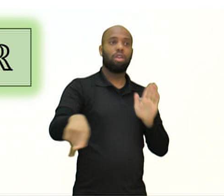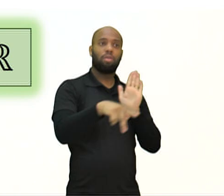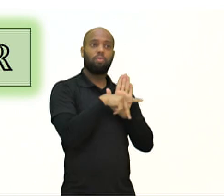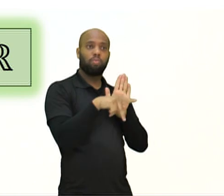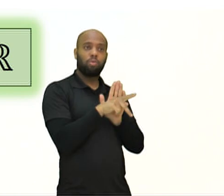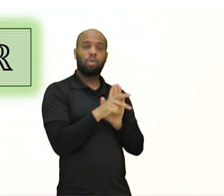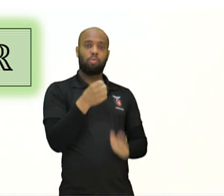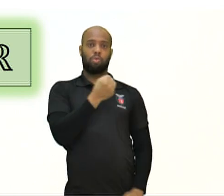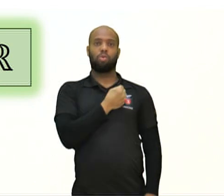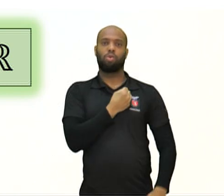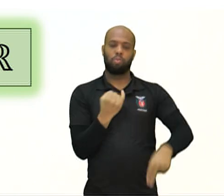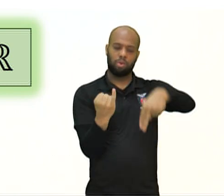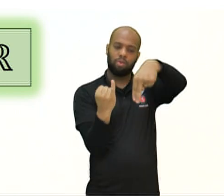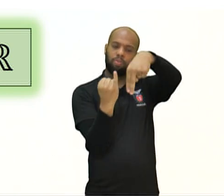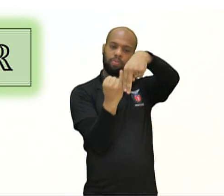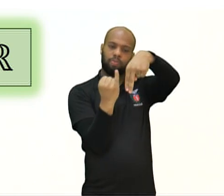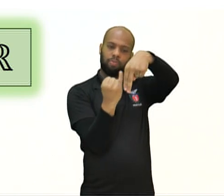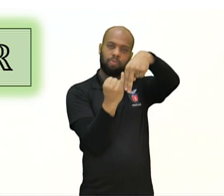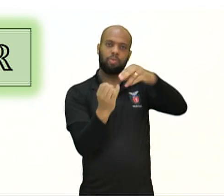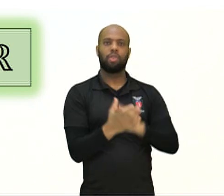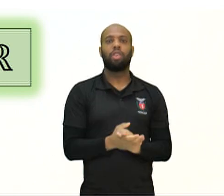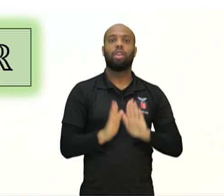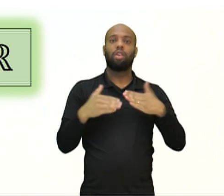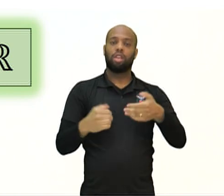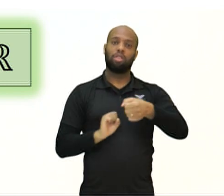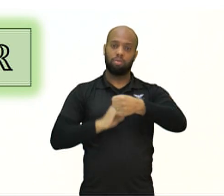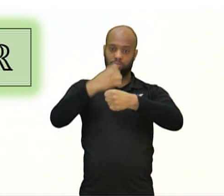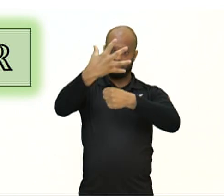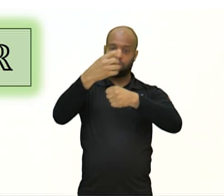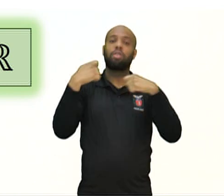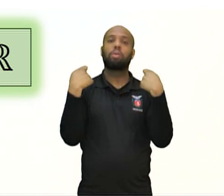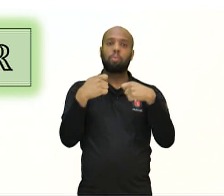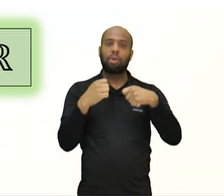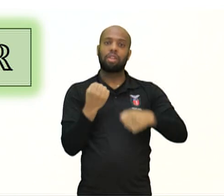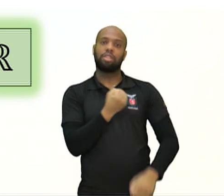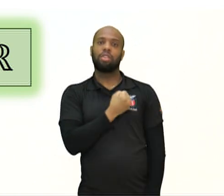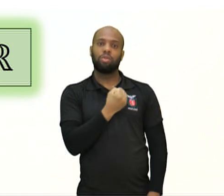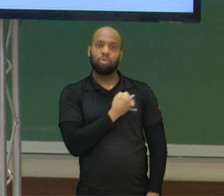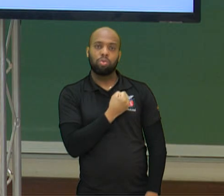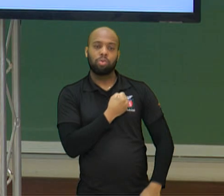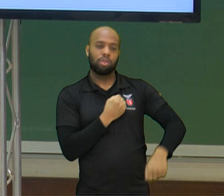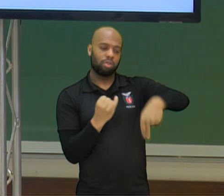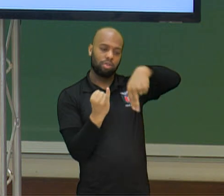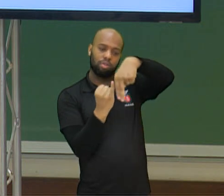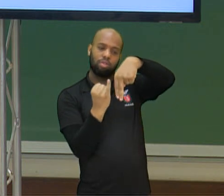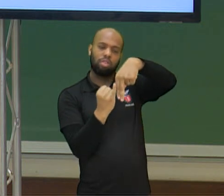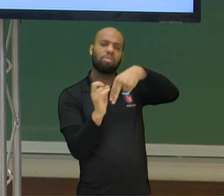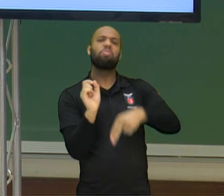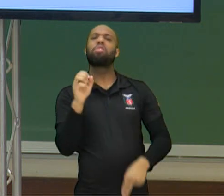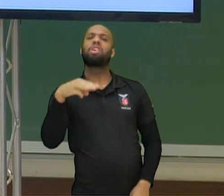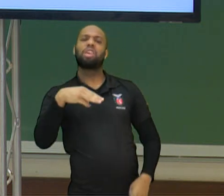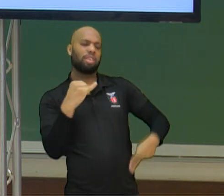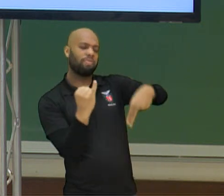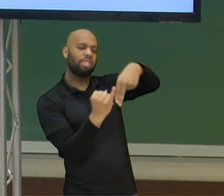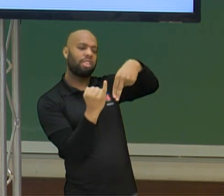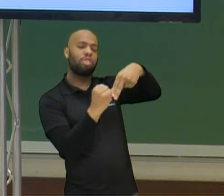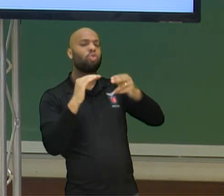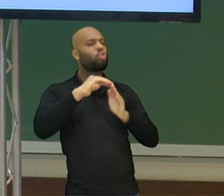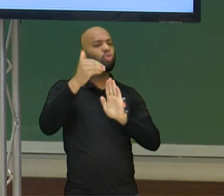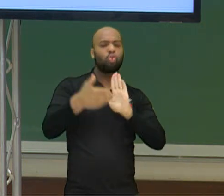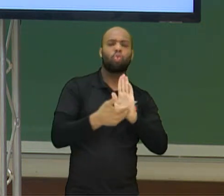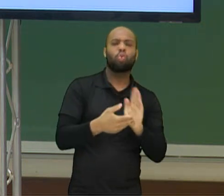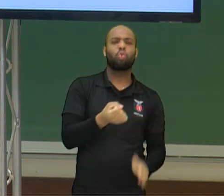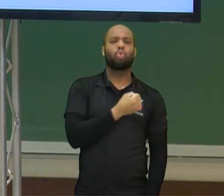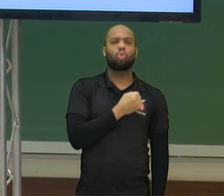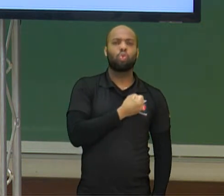aos naturais. Então, meu expoente deve ser natural. O que é um número natural? Todos os positivos acima de zero. Então,